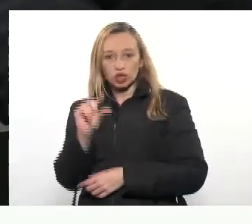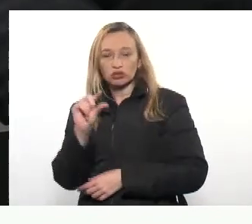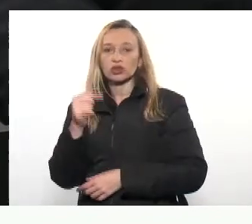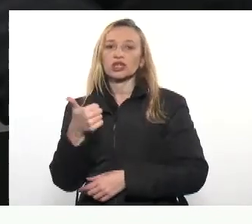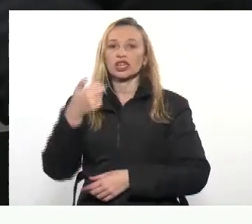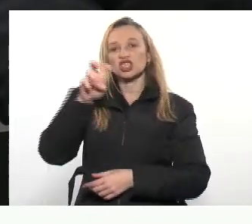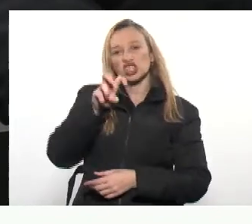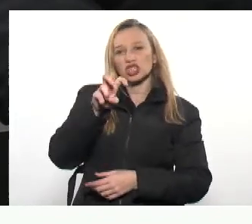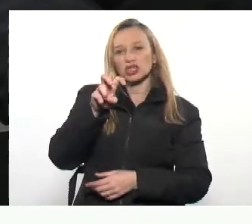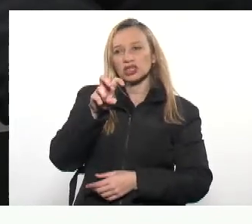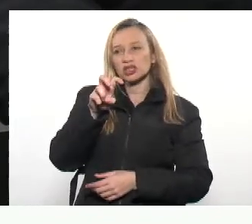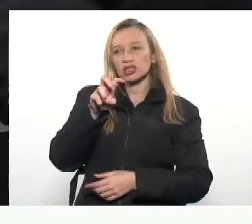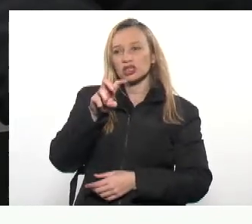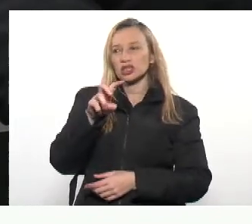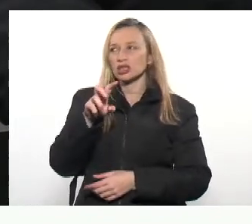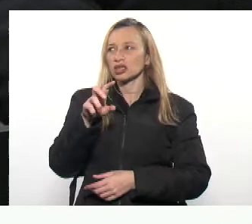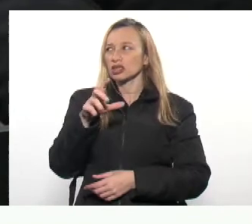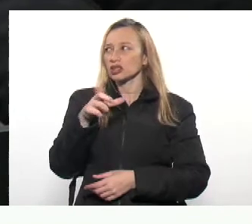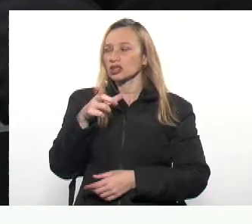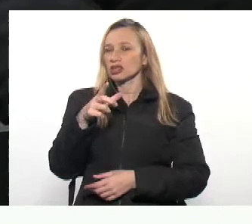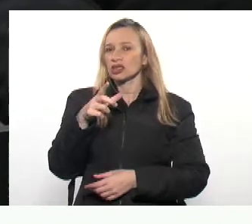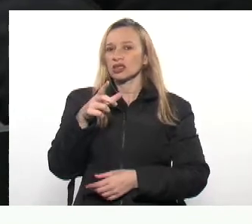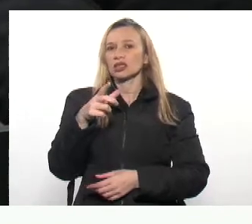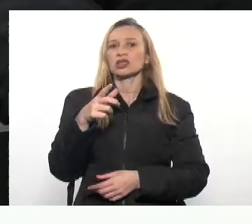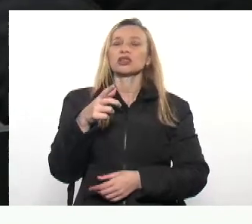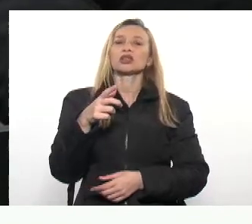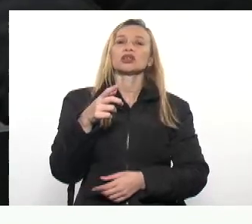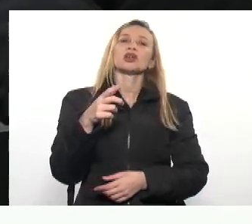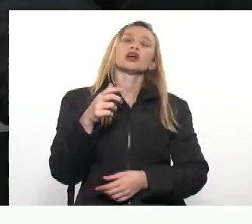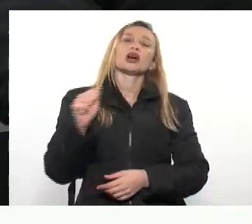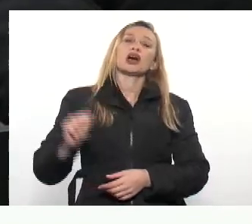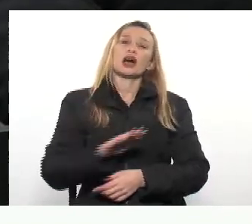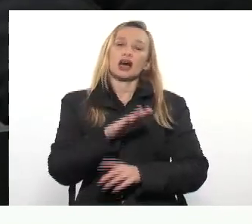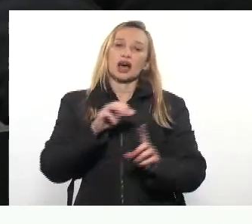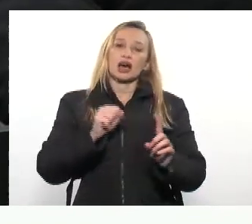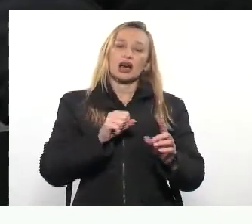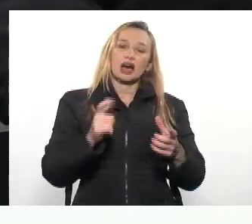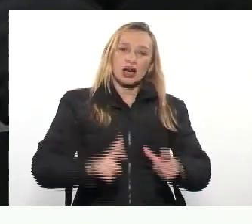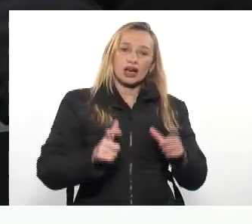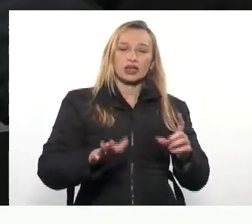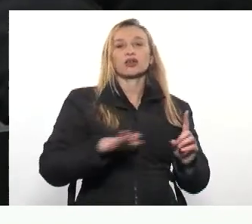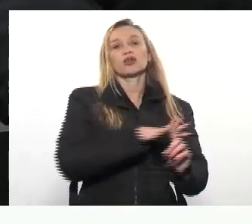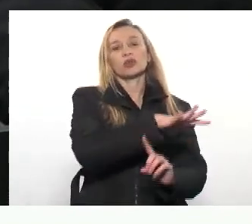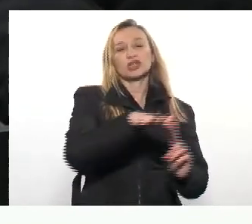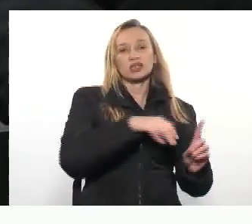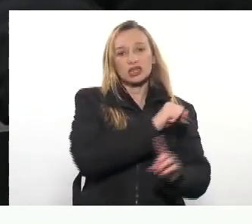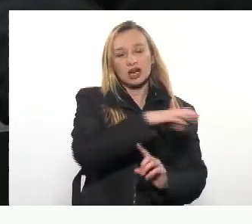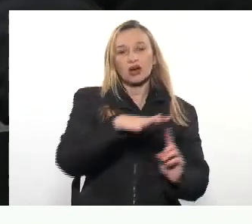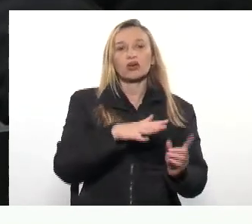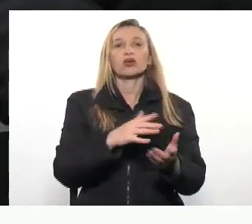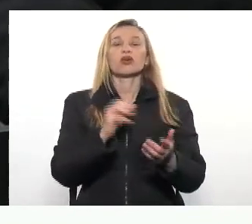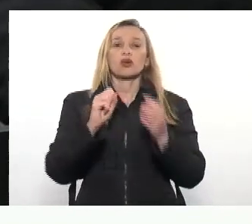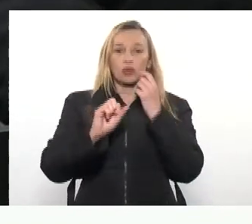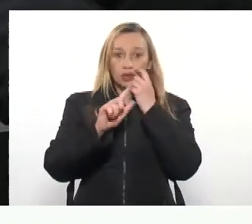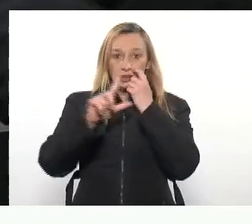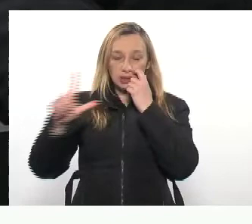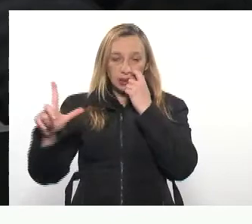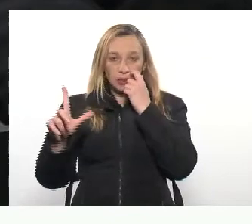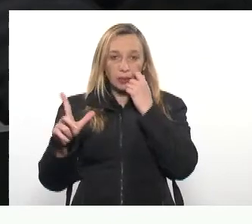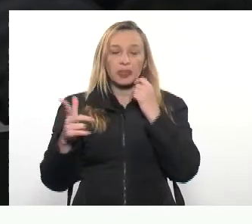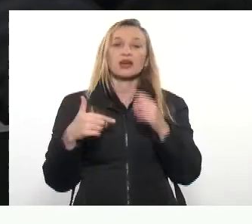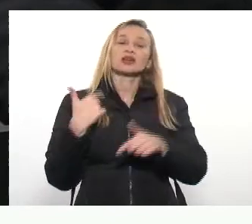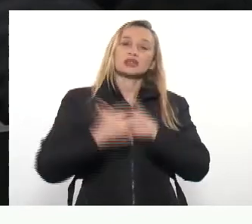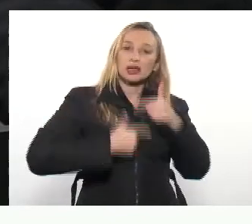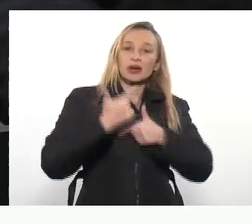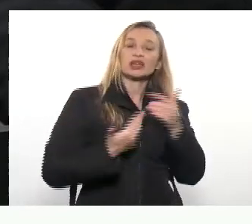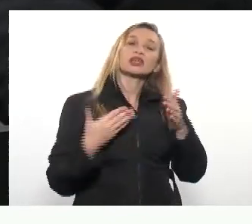15 para residência e 20 para a área comercial, como primeiro trabalho, tá? Então, a gente vem trabalhando nele até o fim